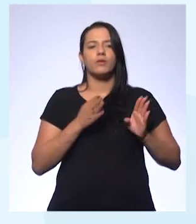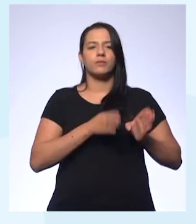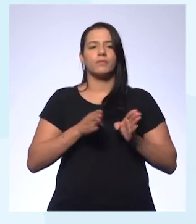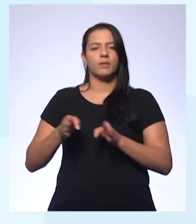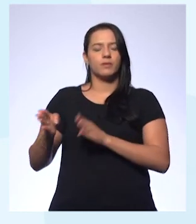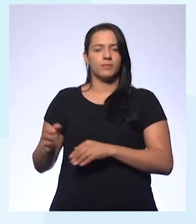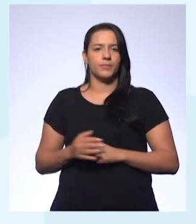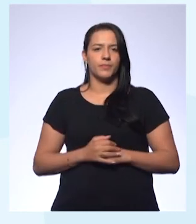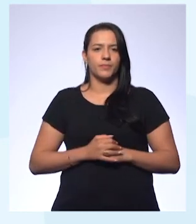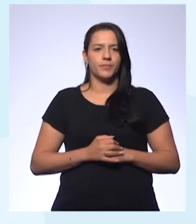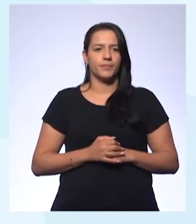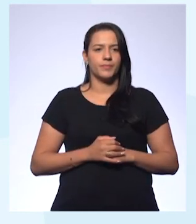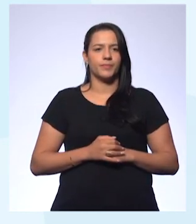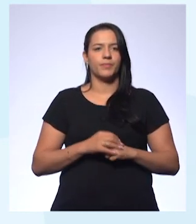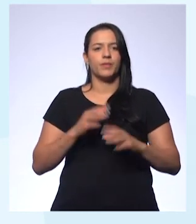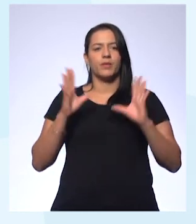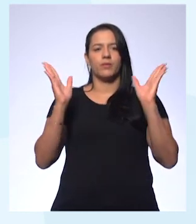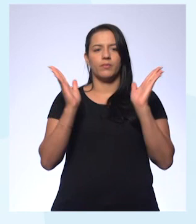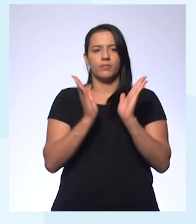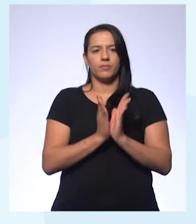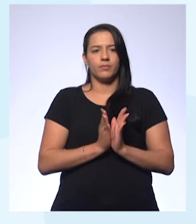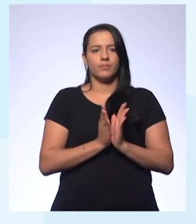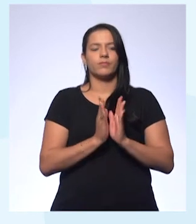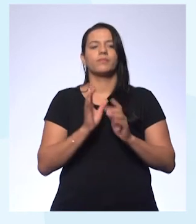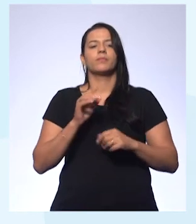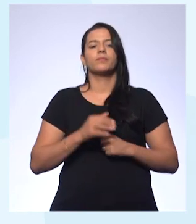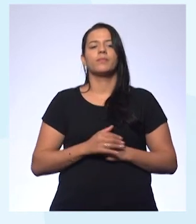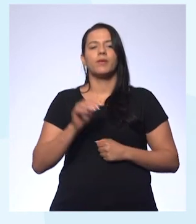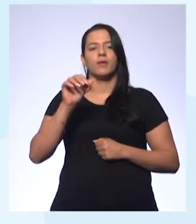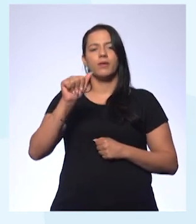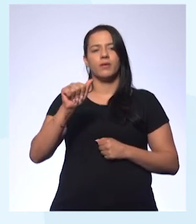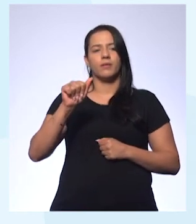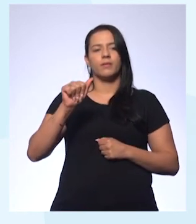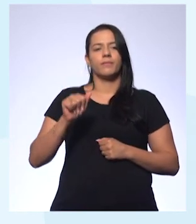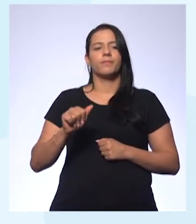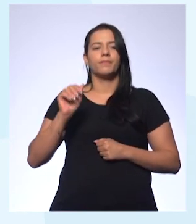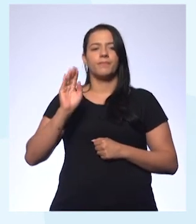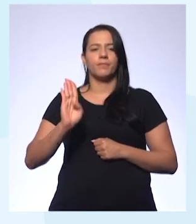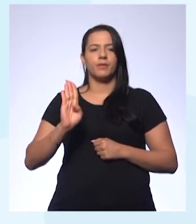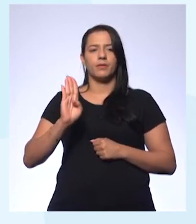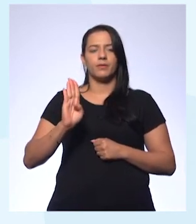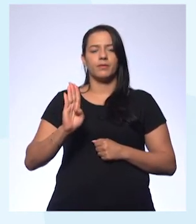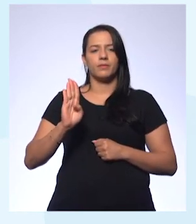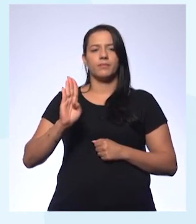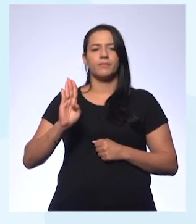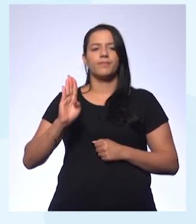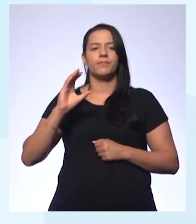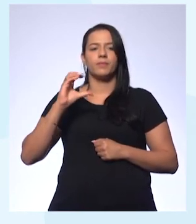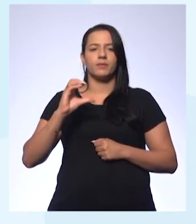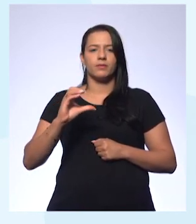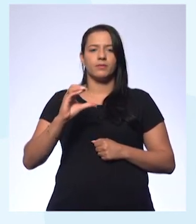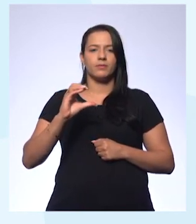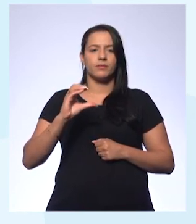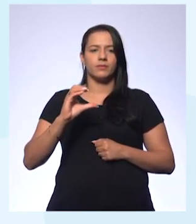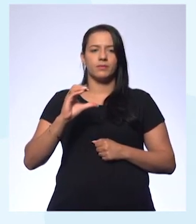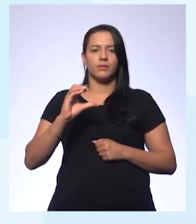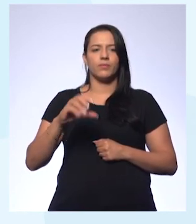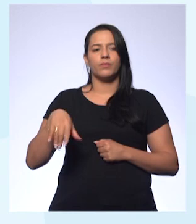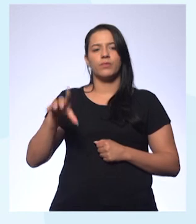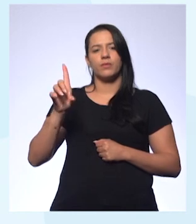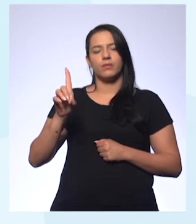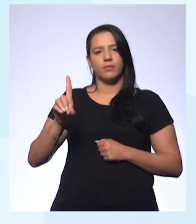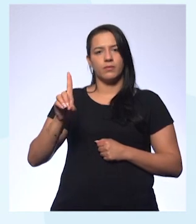separação? Filtração, decantação, destilação ou peneiração, filtração,